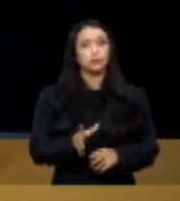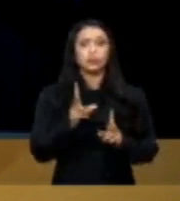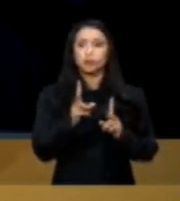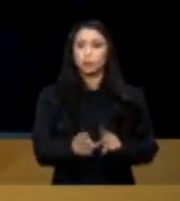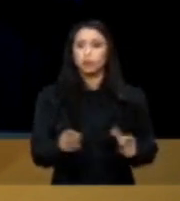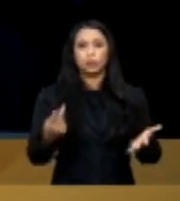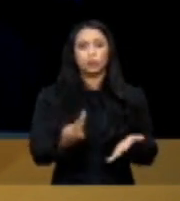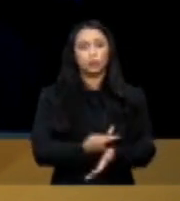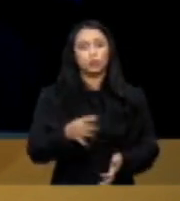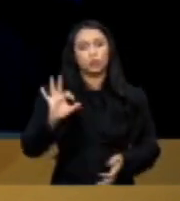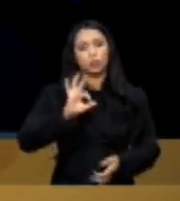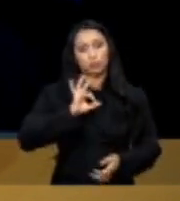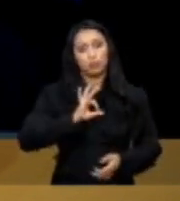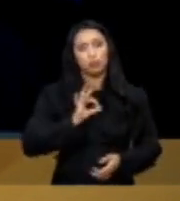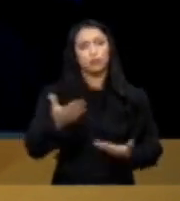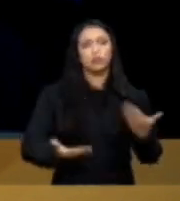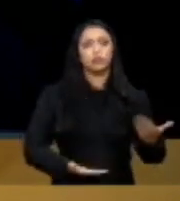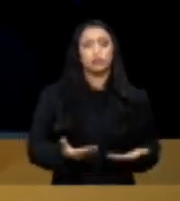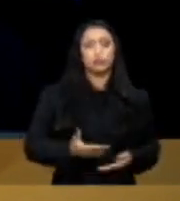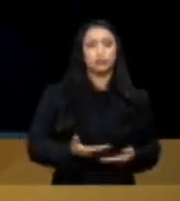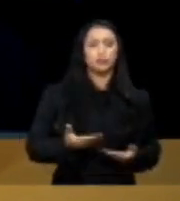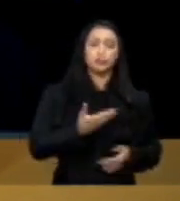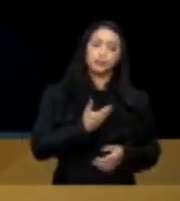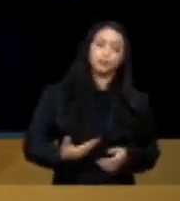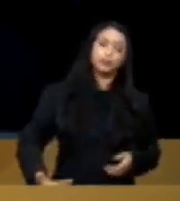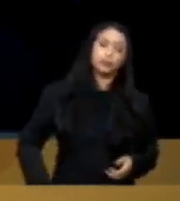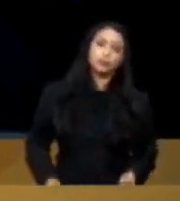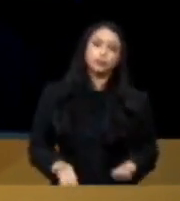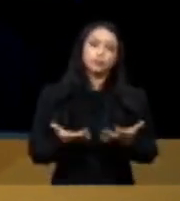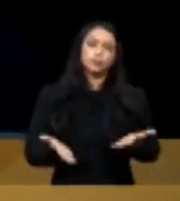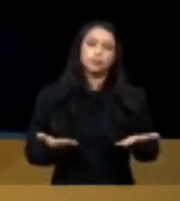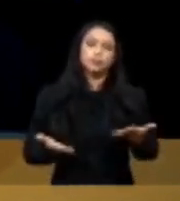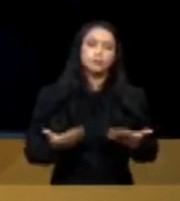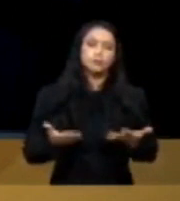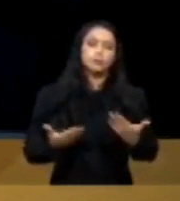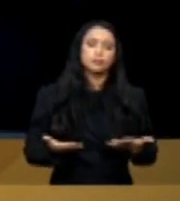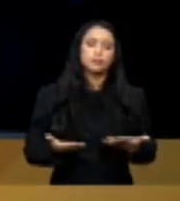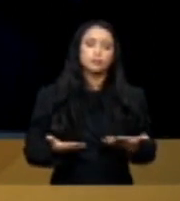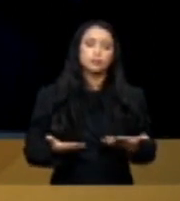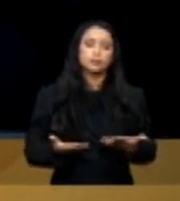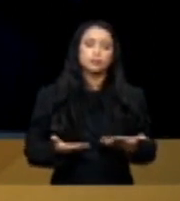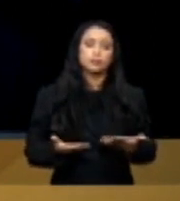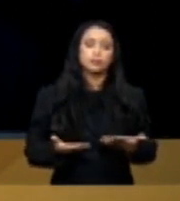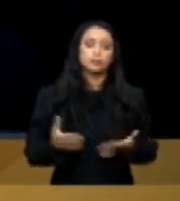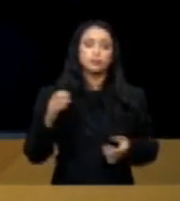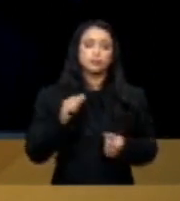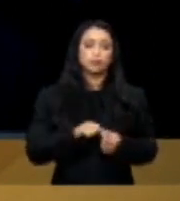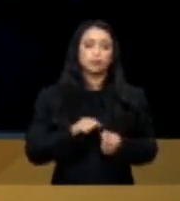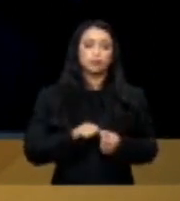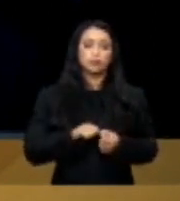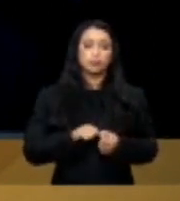e a prestação do serviço público, o fomento estimula, incentiva a